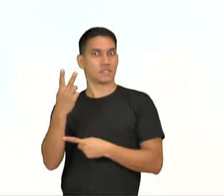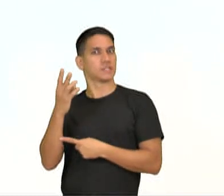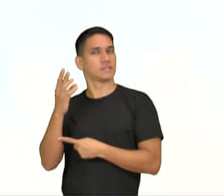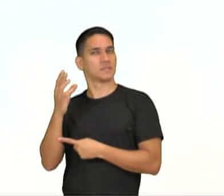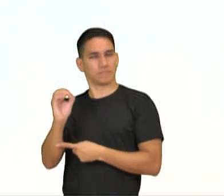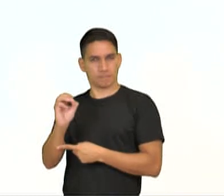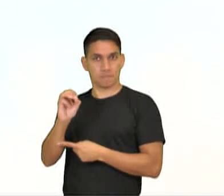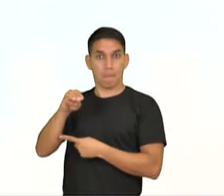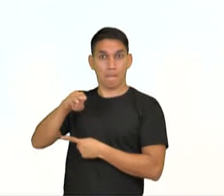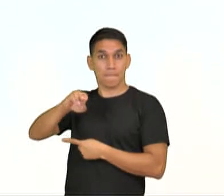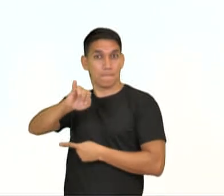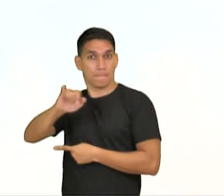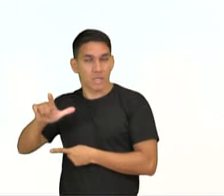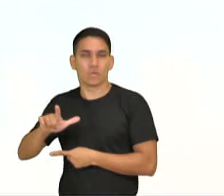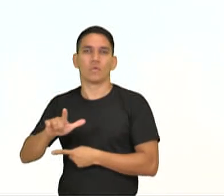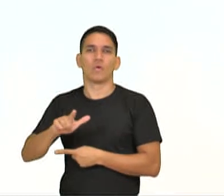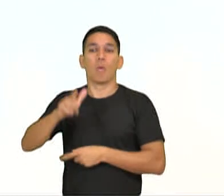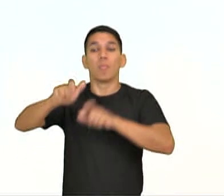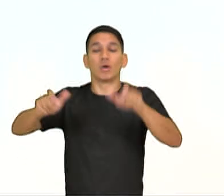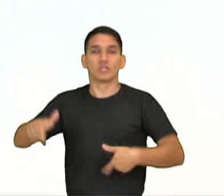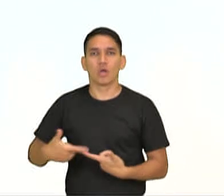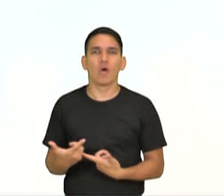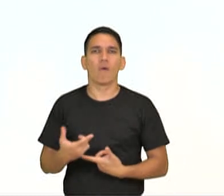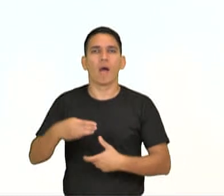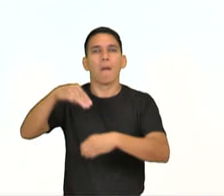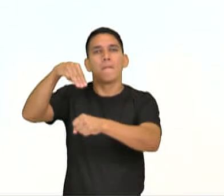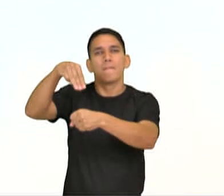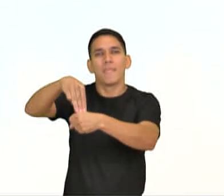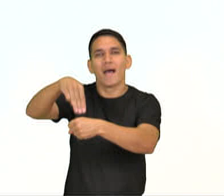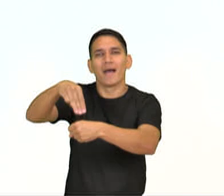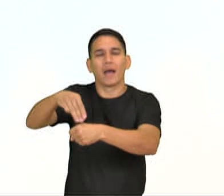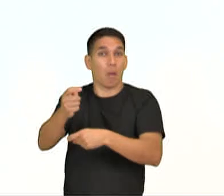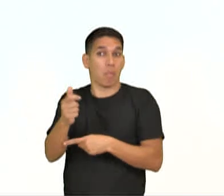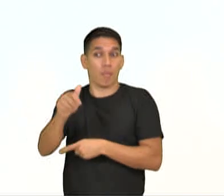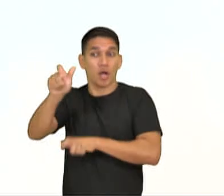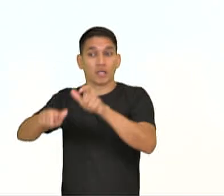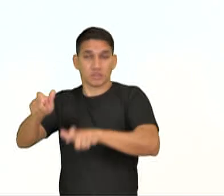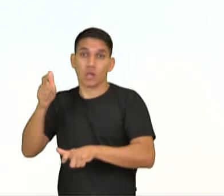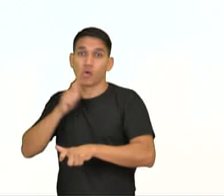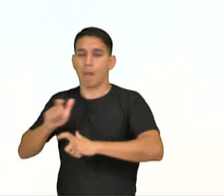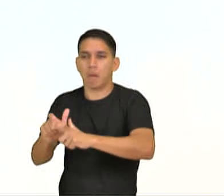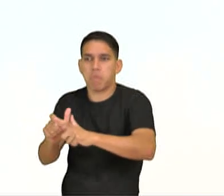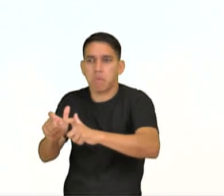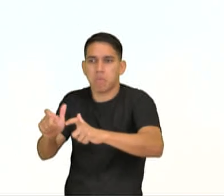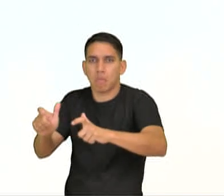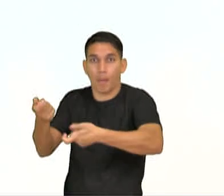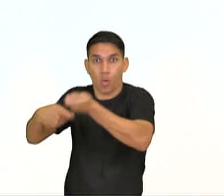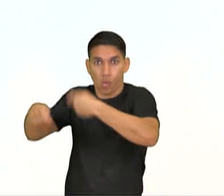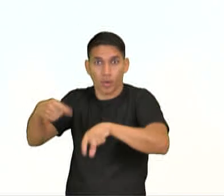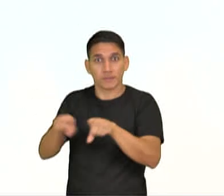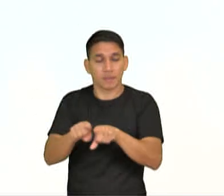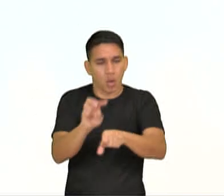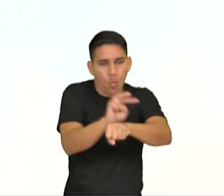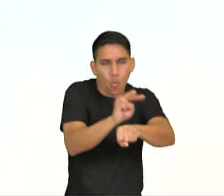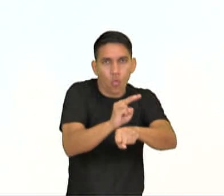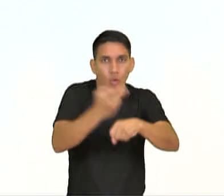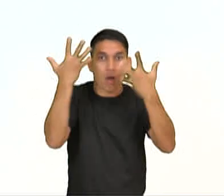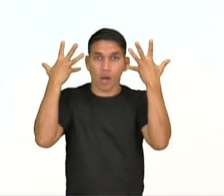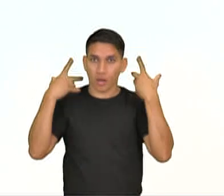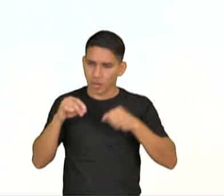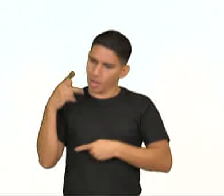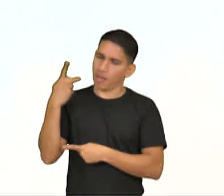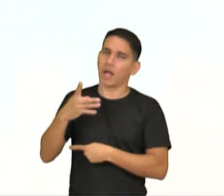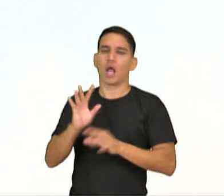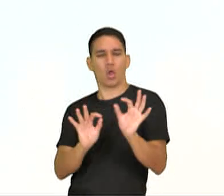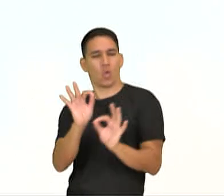poucas cidades do Brasil que consegue conciliar crescimento econômico e preservação ambiental, planejada